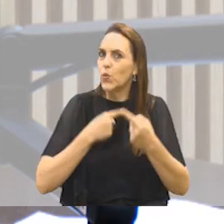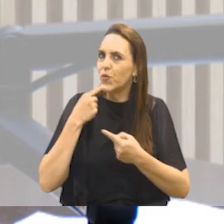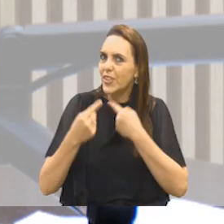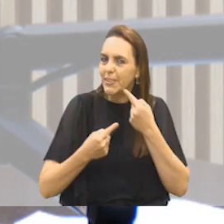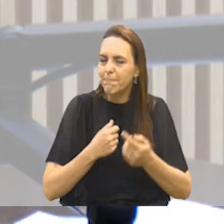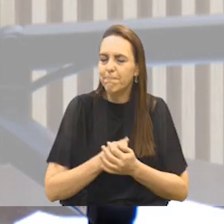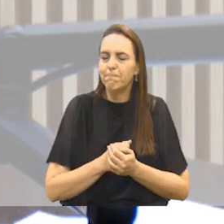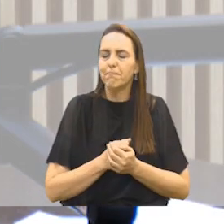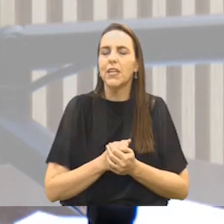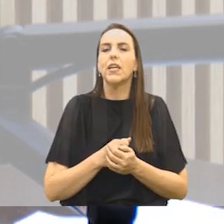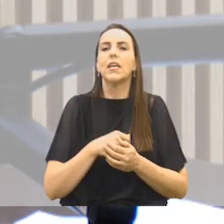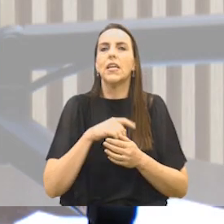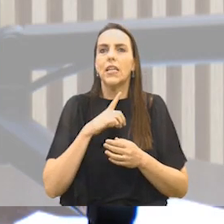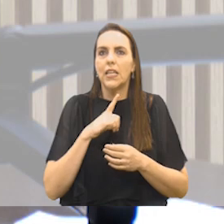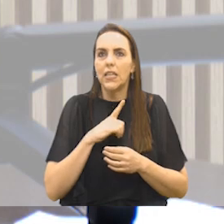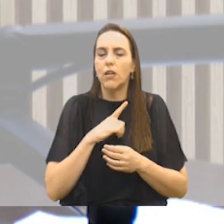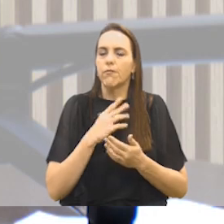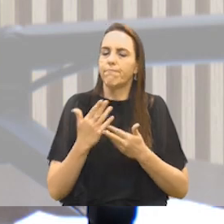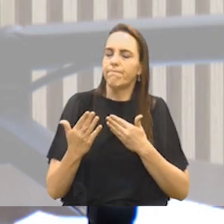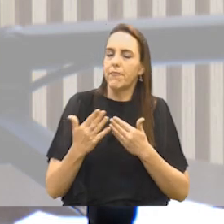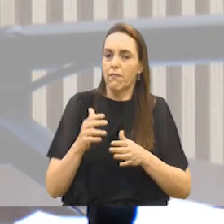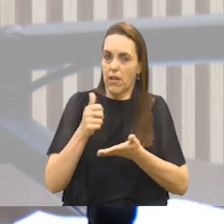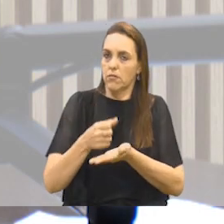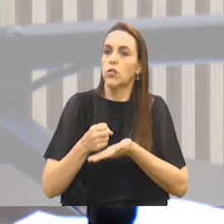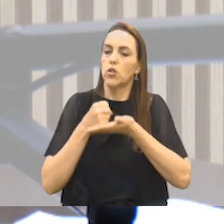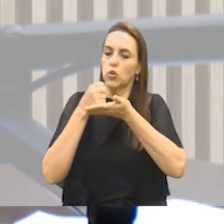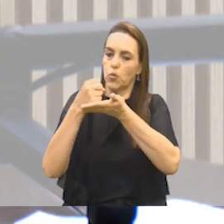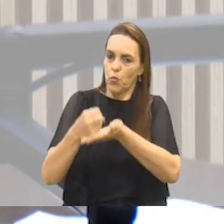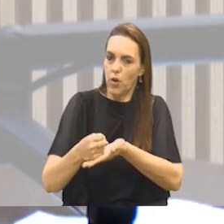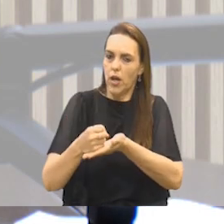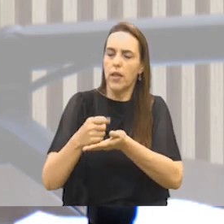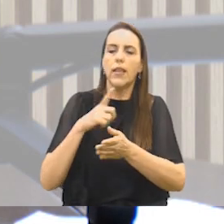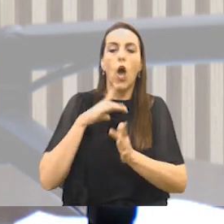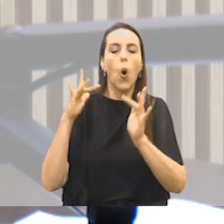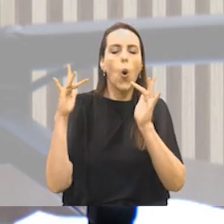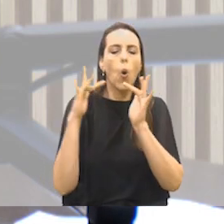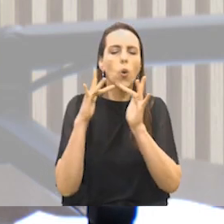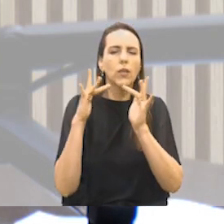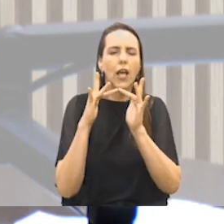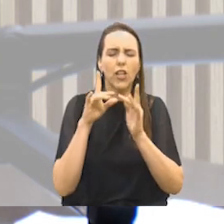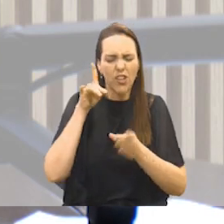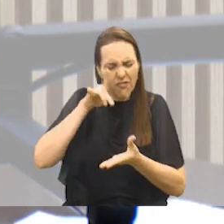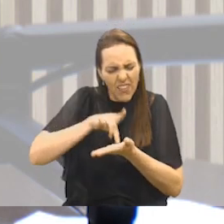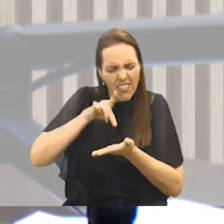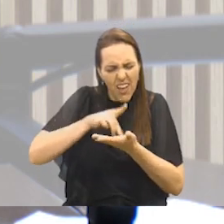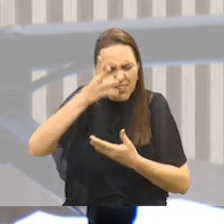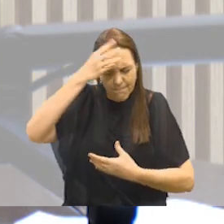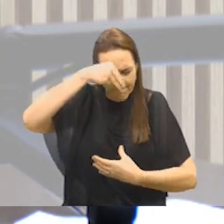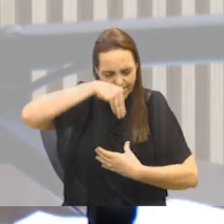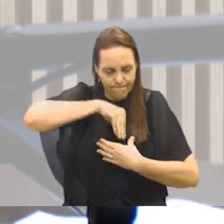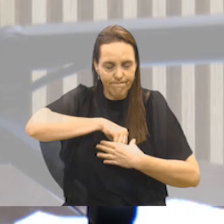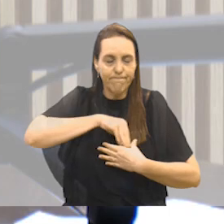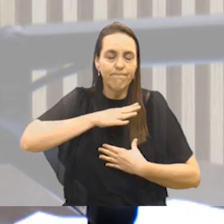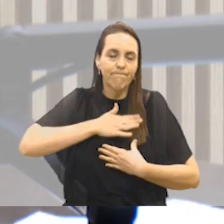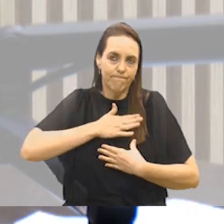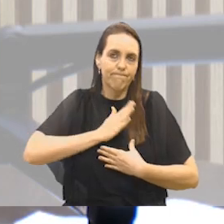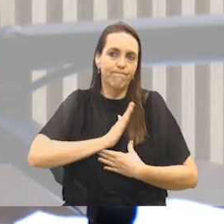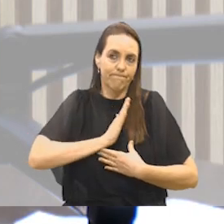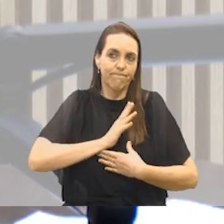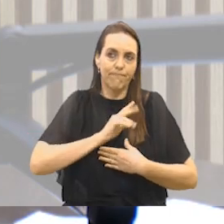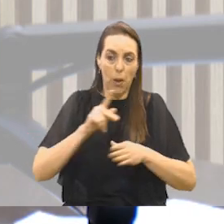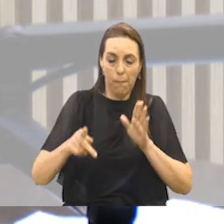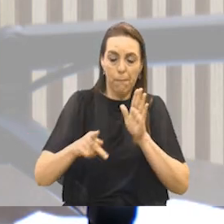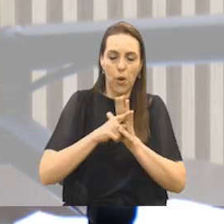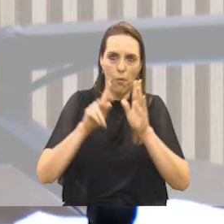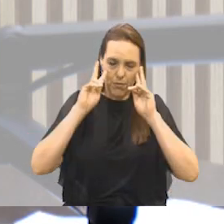isso causa muita dúvida. Então, elas vêm como um suporte para que a gente entre em contato com a nossa verdadeira essência, para que